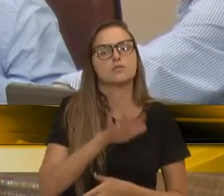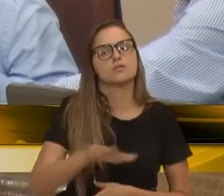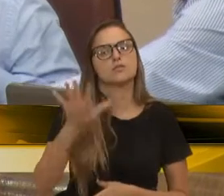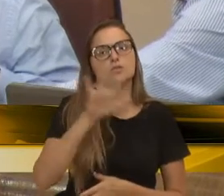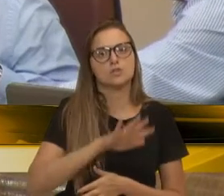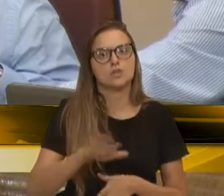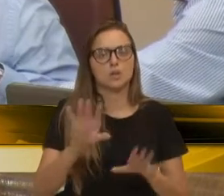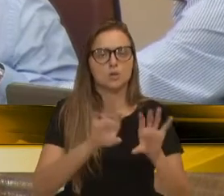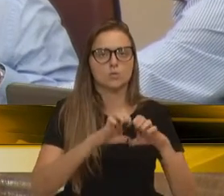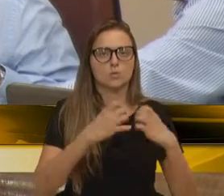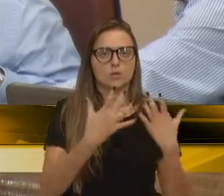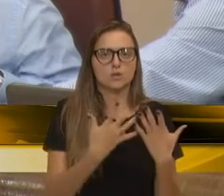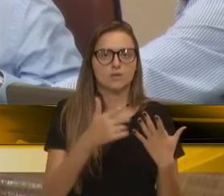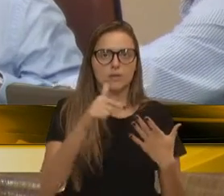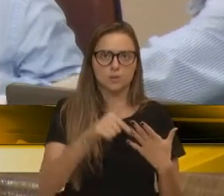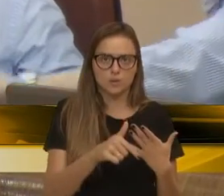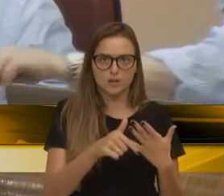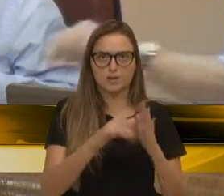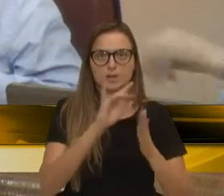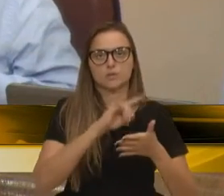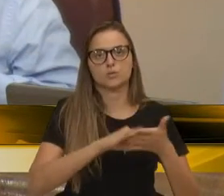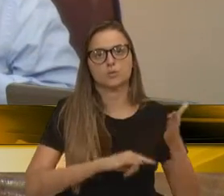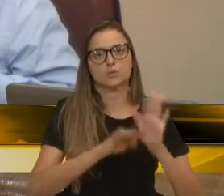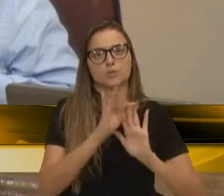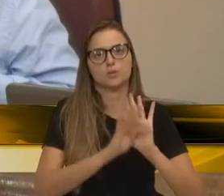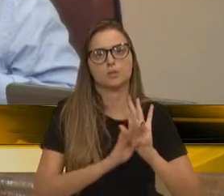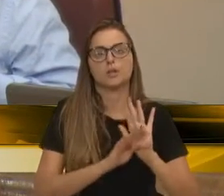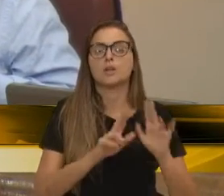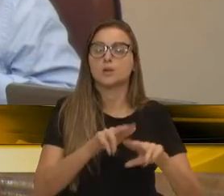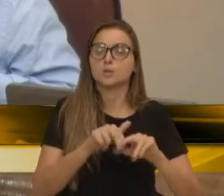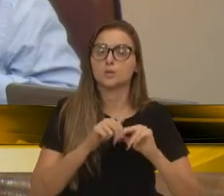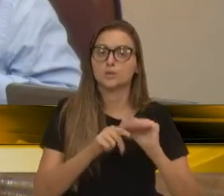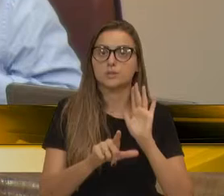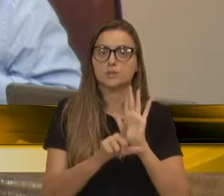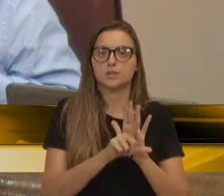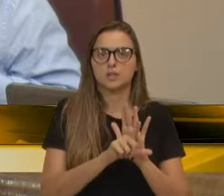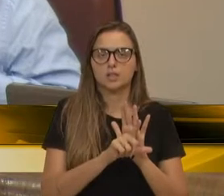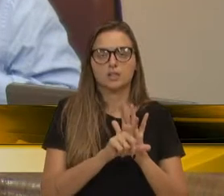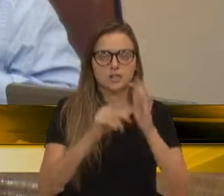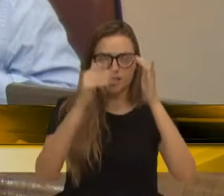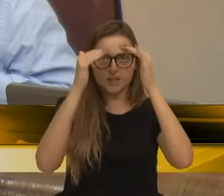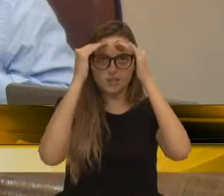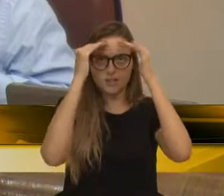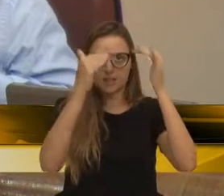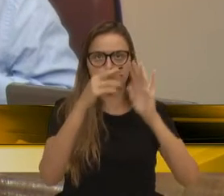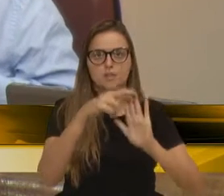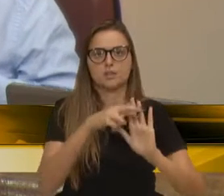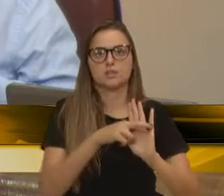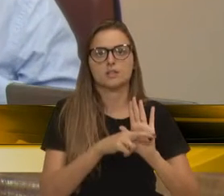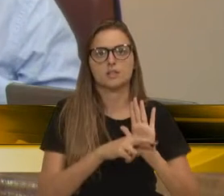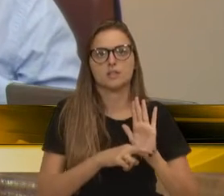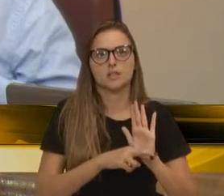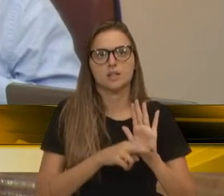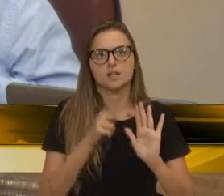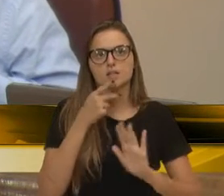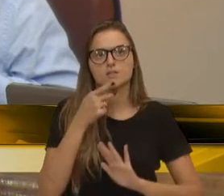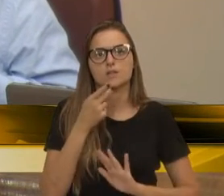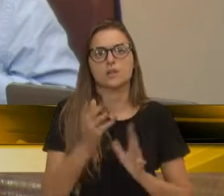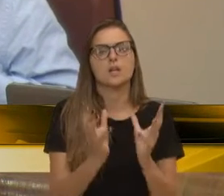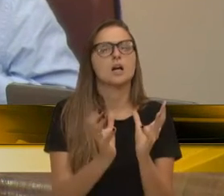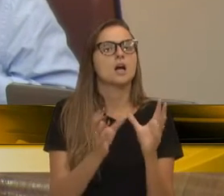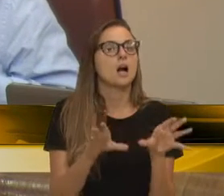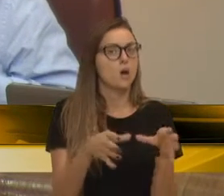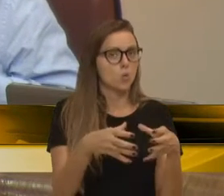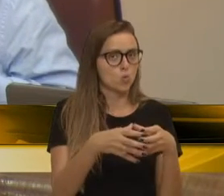do disposto neste capítulo dessa lei o código de posturas de sumir se de que ao grupo que